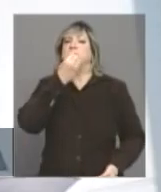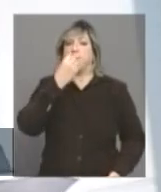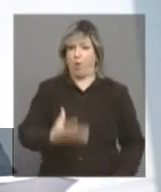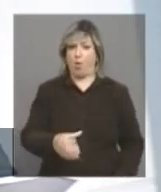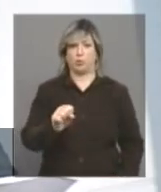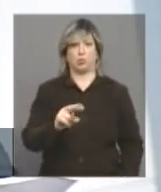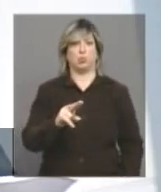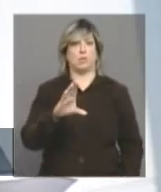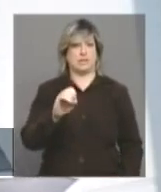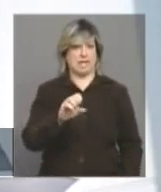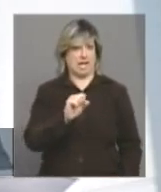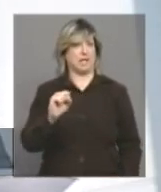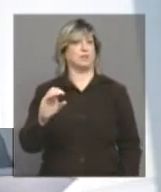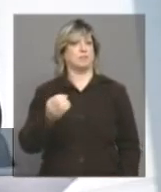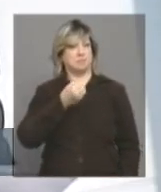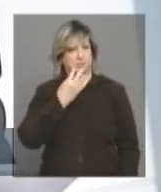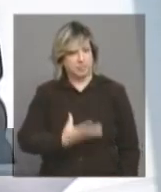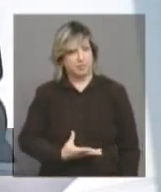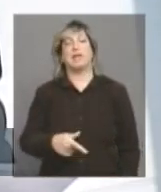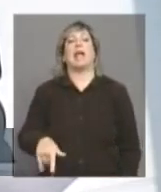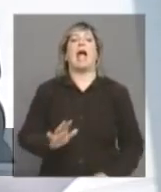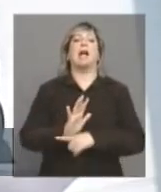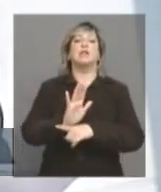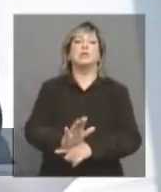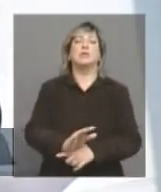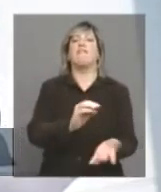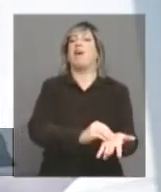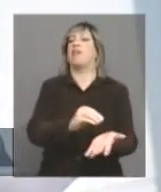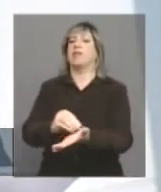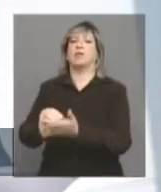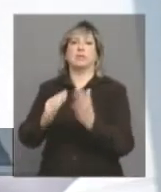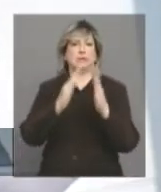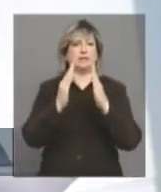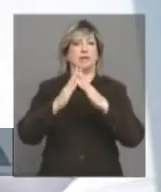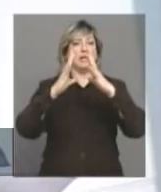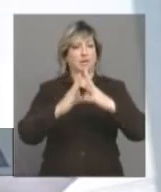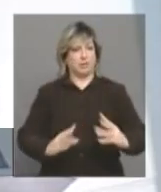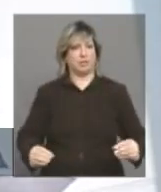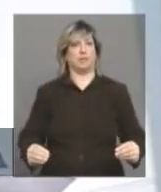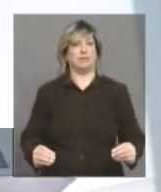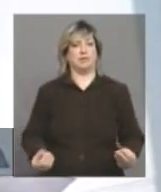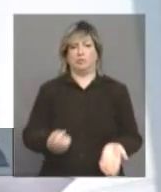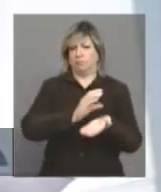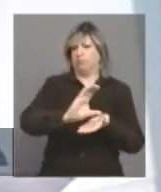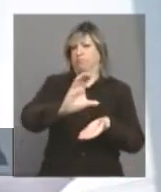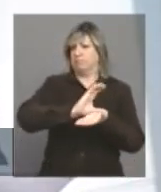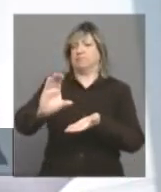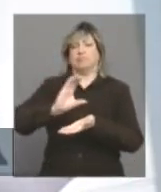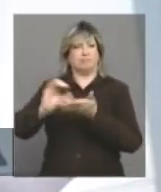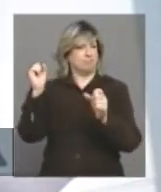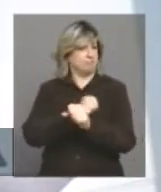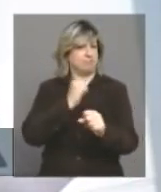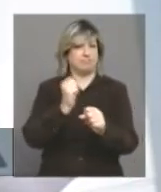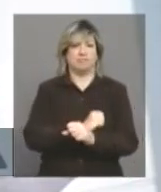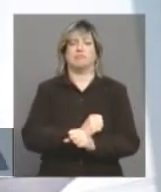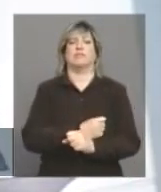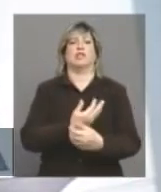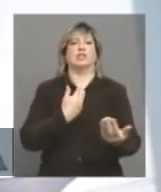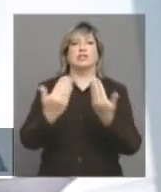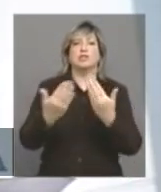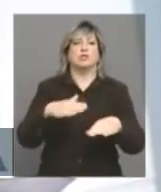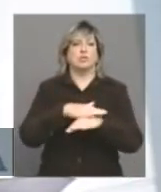estabeleceu um novo paradigma de combate à falta de moradias. Investimentos em larga escala associados a um diálogo permanente